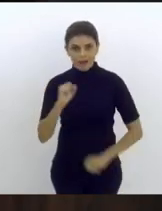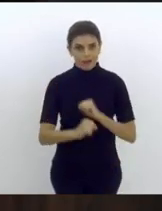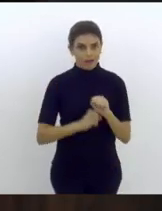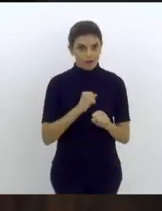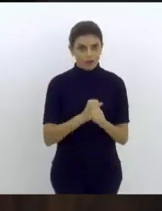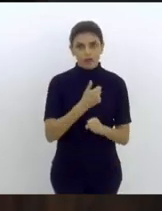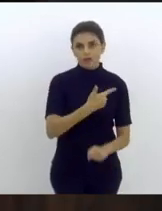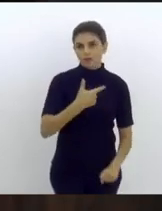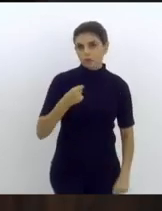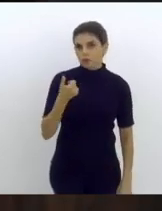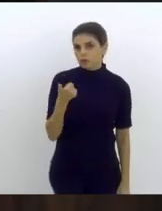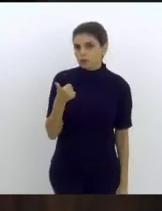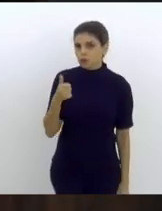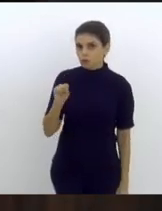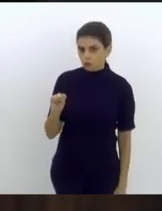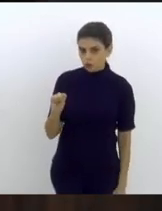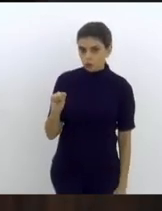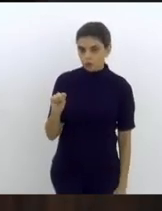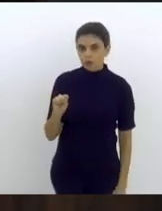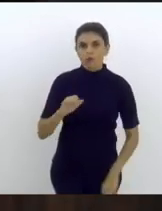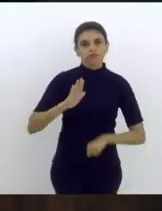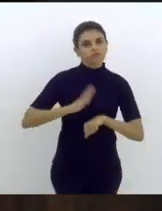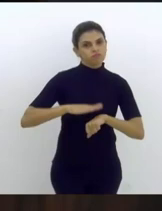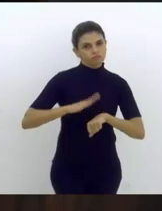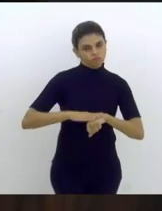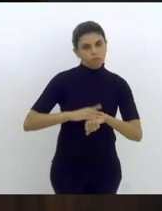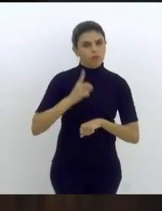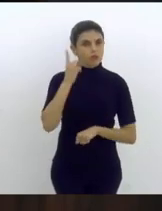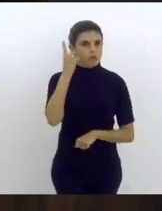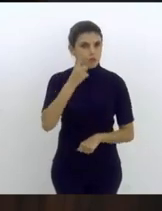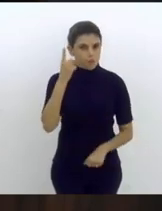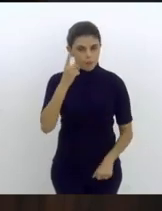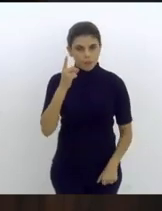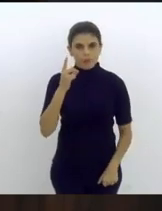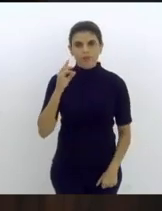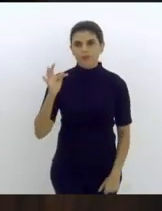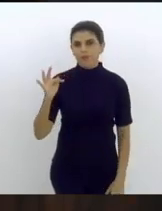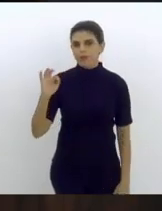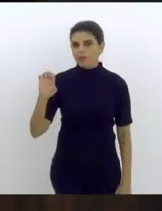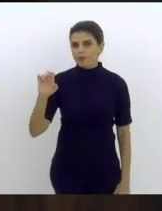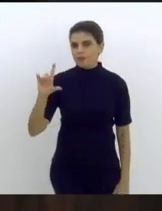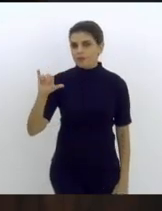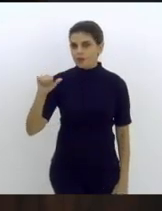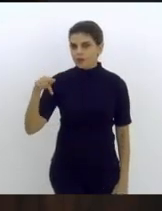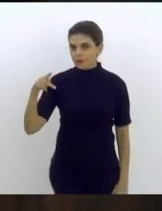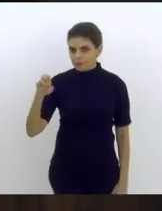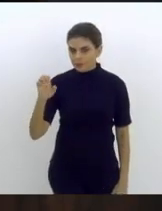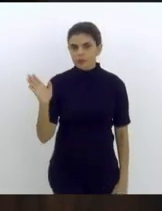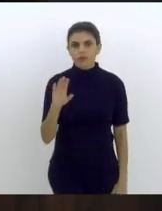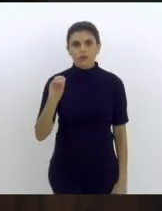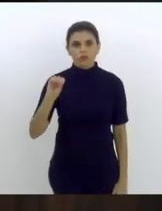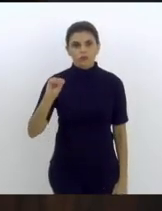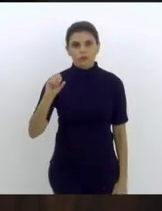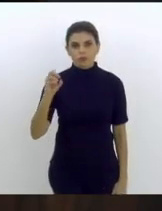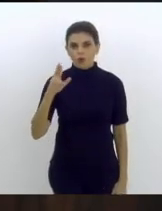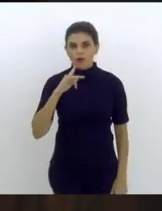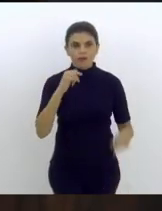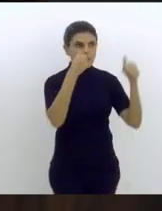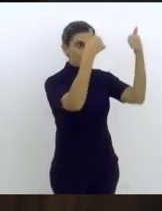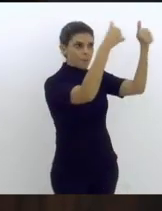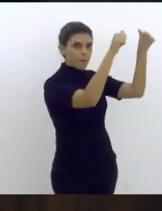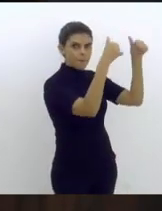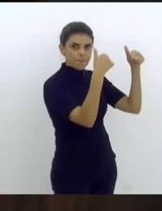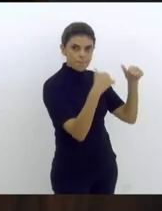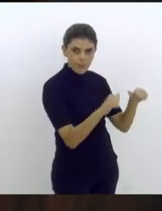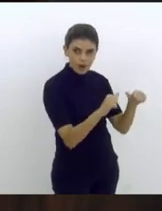2018 de autoria do deputado Felipe Soares que dispõe sobre a fixação de cartazes